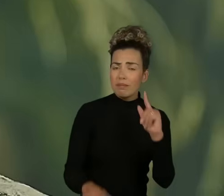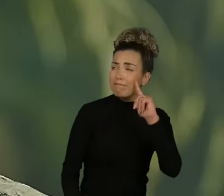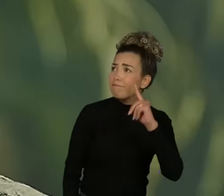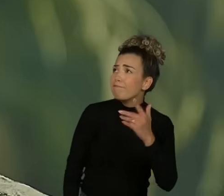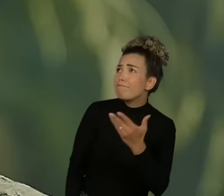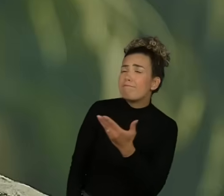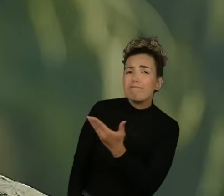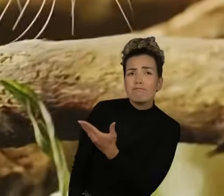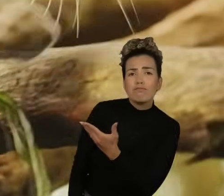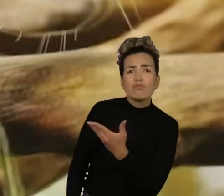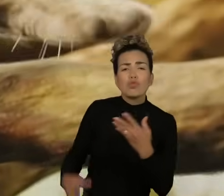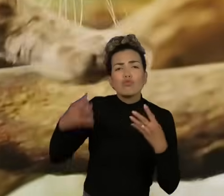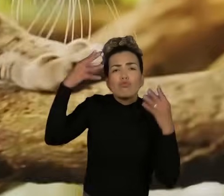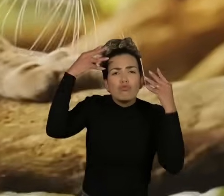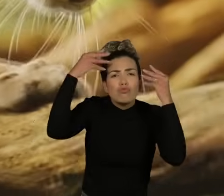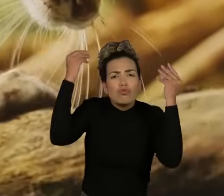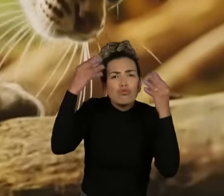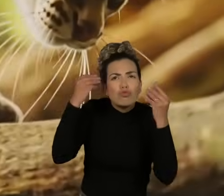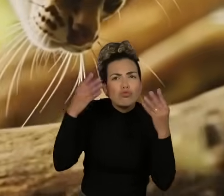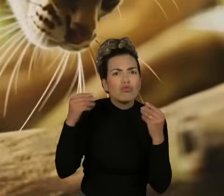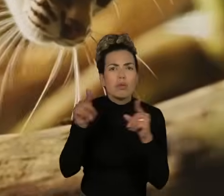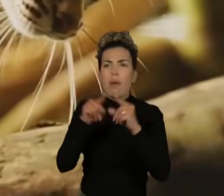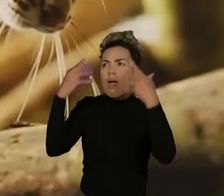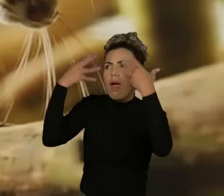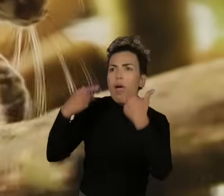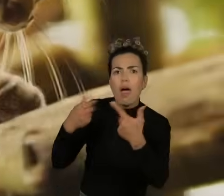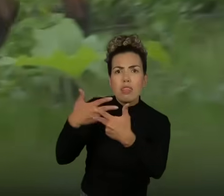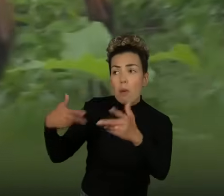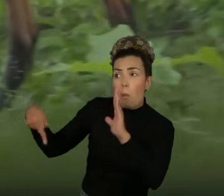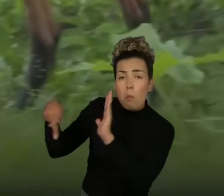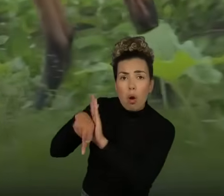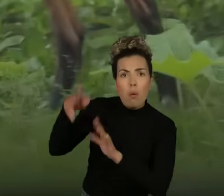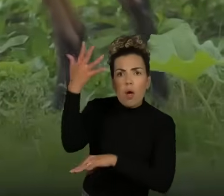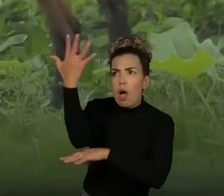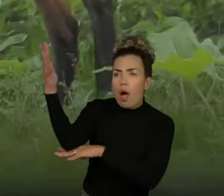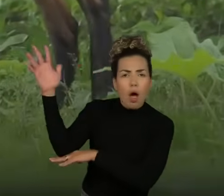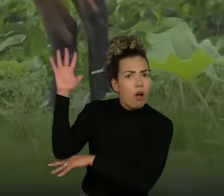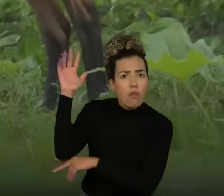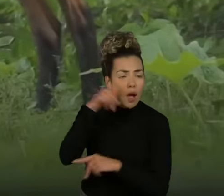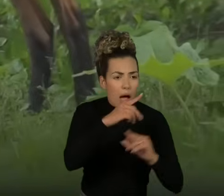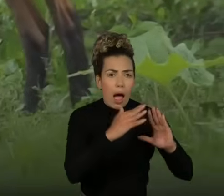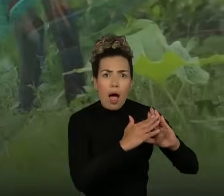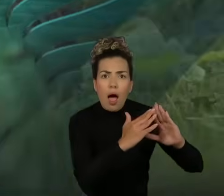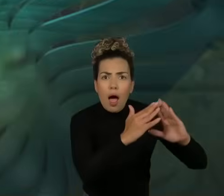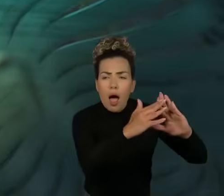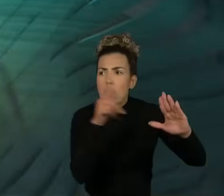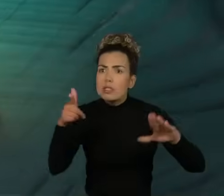Espécies nativas estão invadindo as áreas urbanas à procura de comida e refúgio.